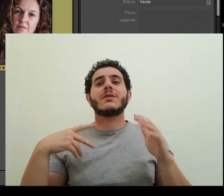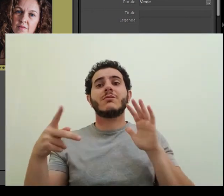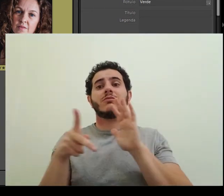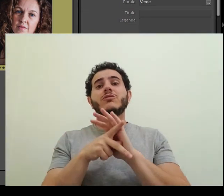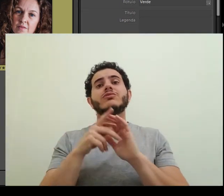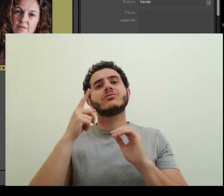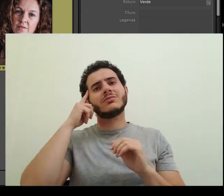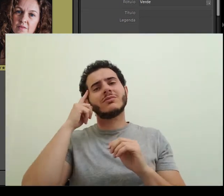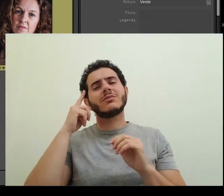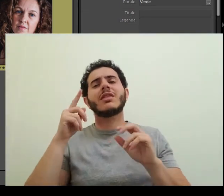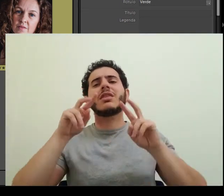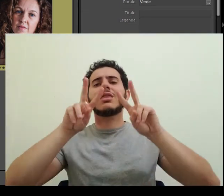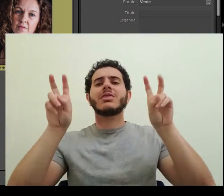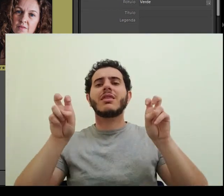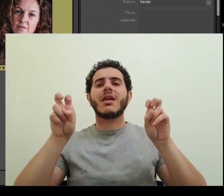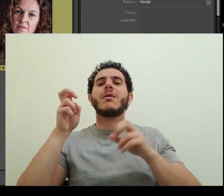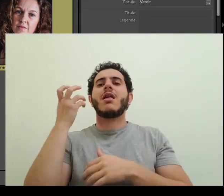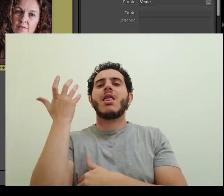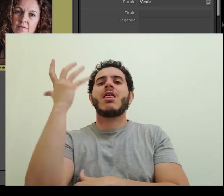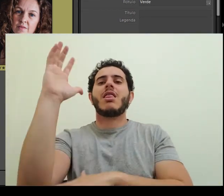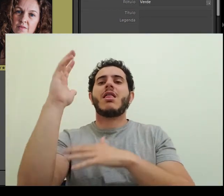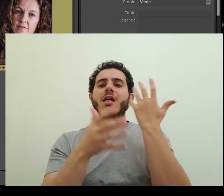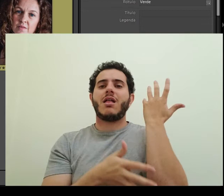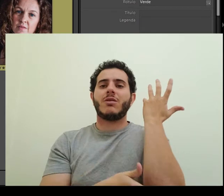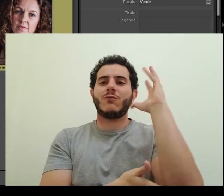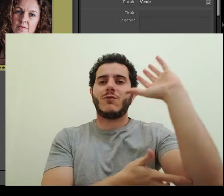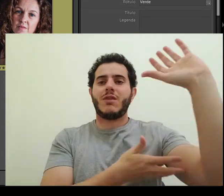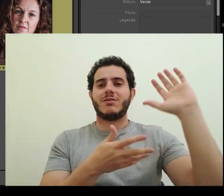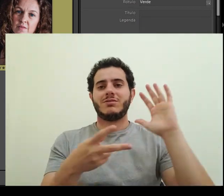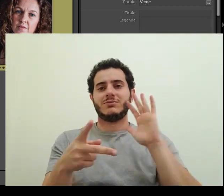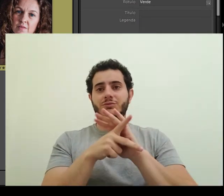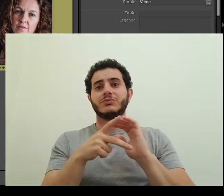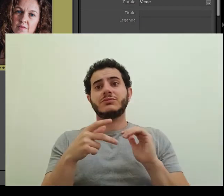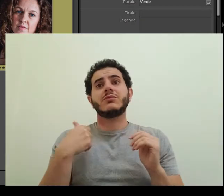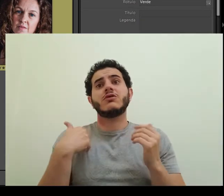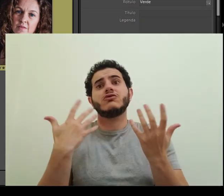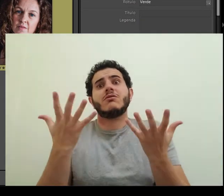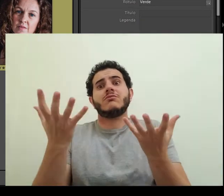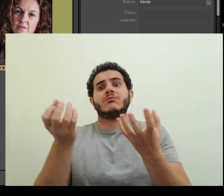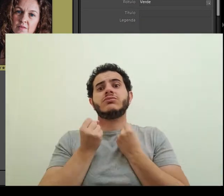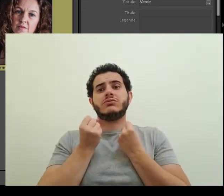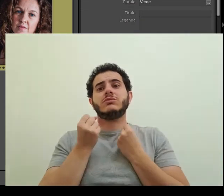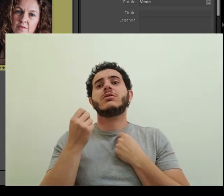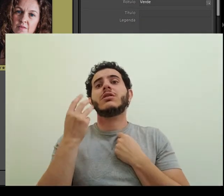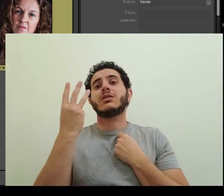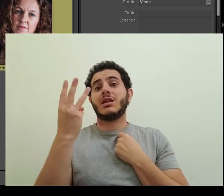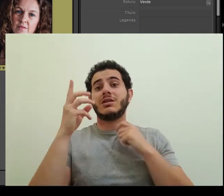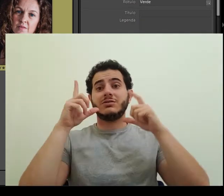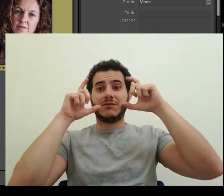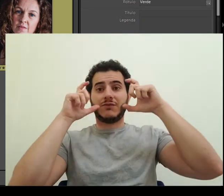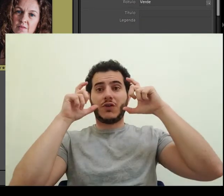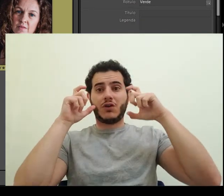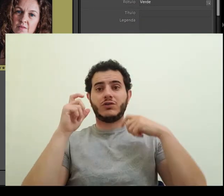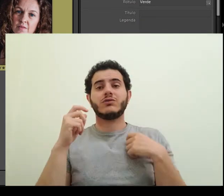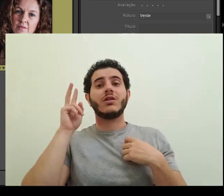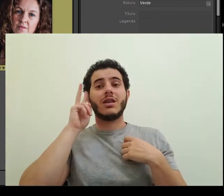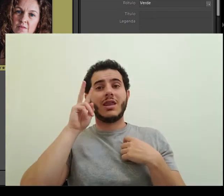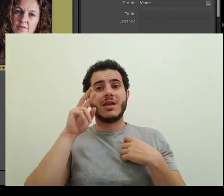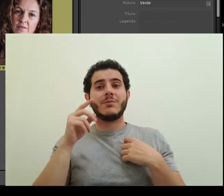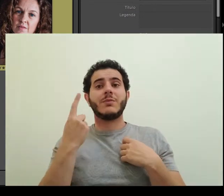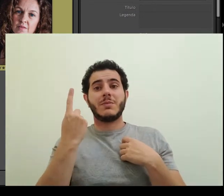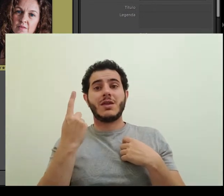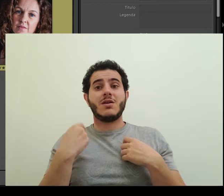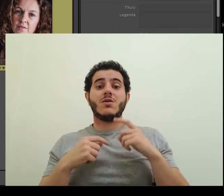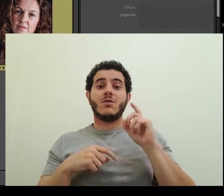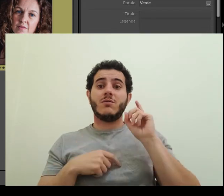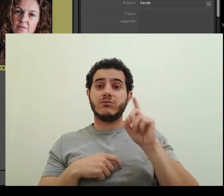com o tema natureza aqui. Aí que eu fiz, selecionei as 3 fotos, tá? Lembrando que para selecionar você clica em uma foto,